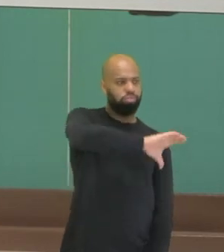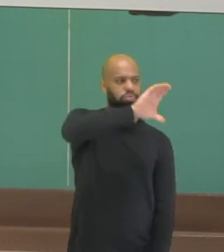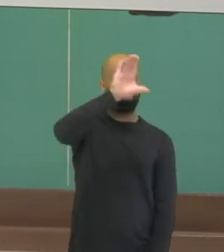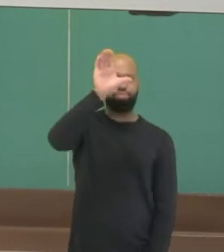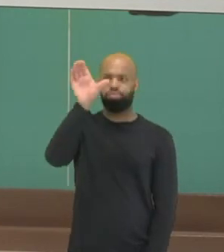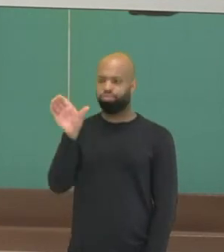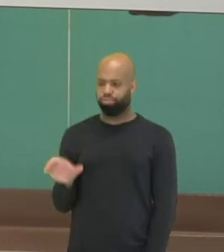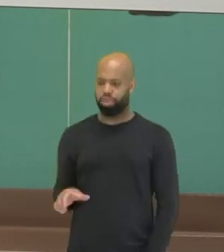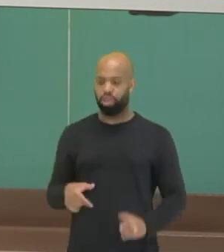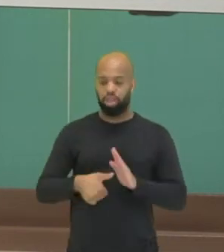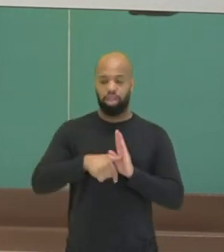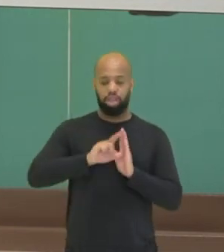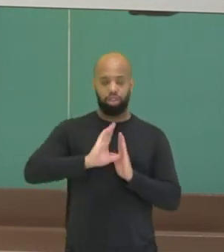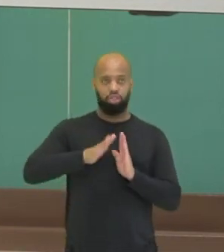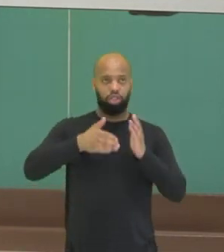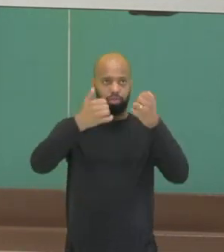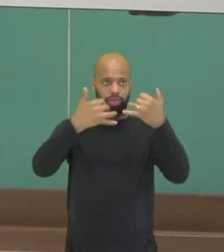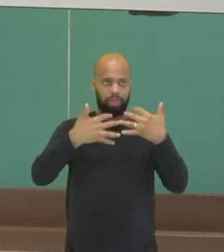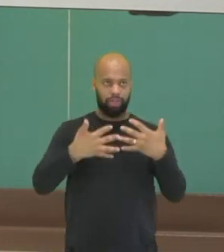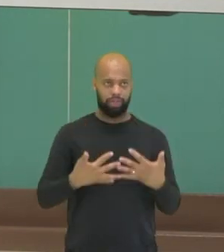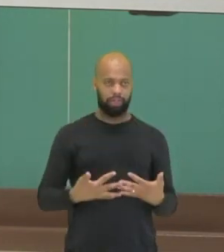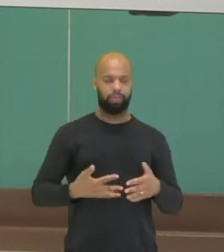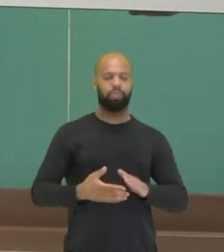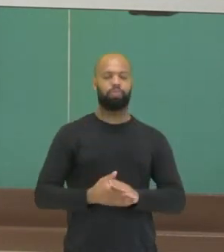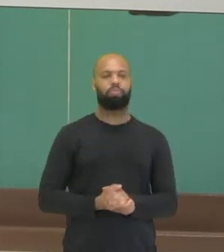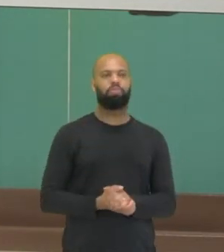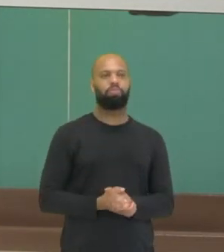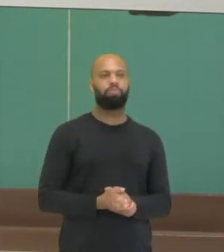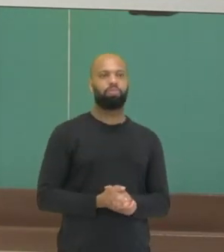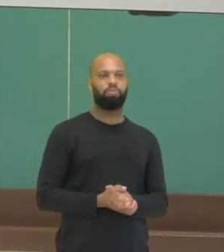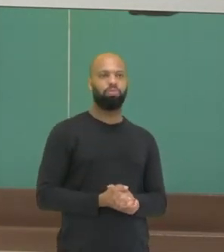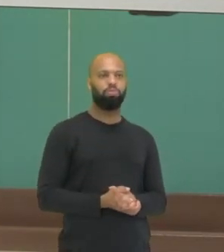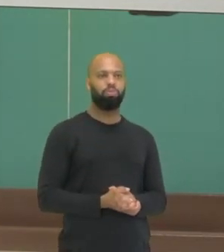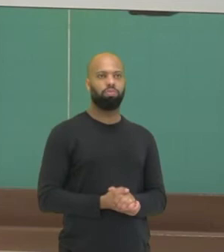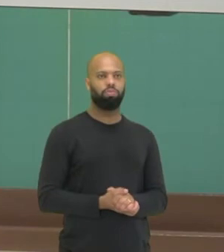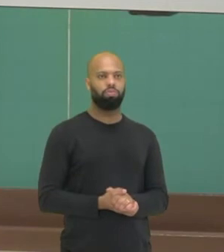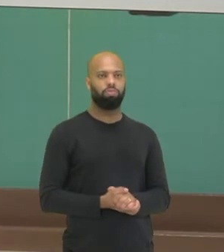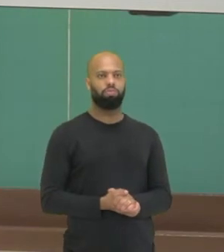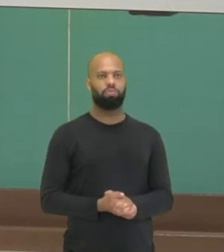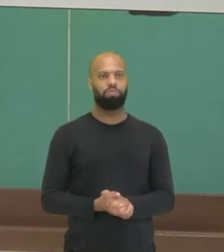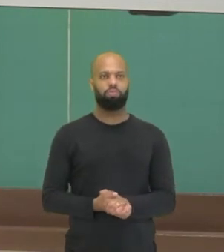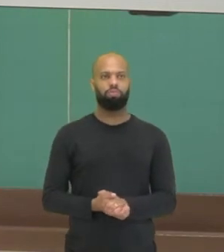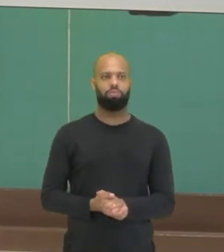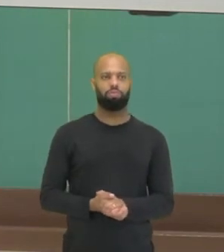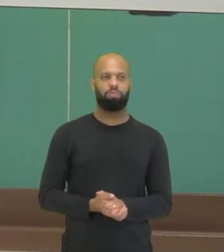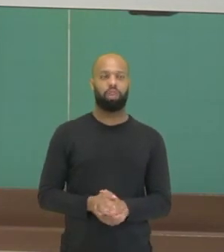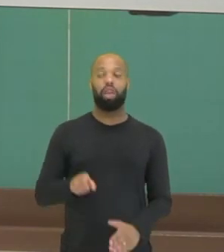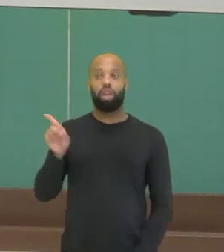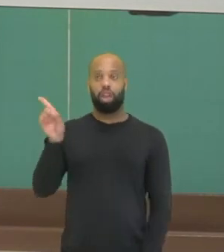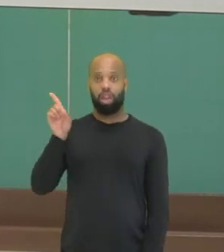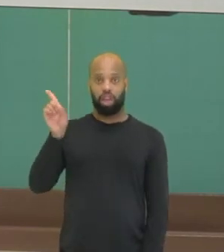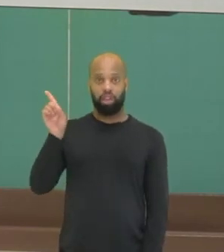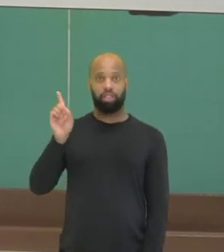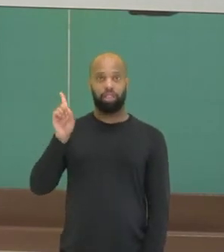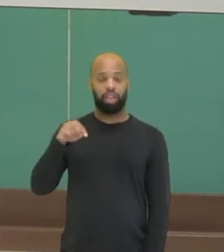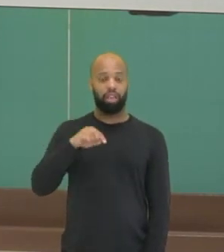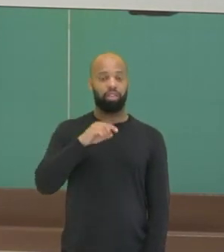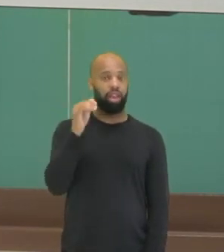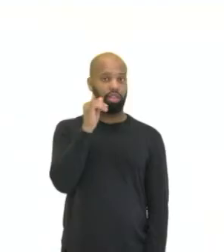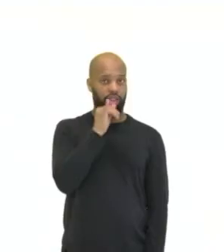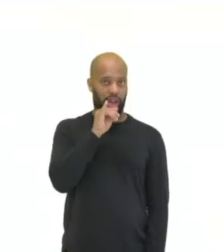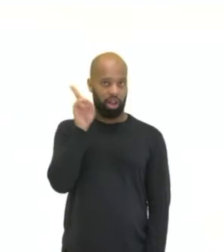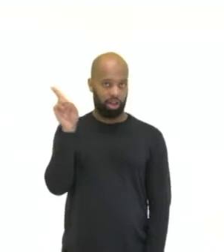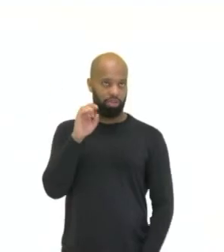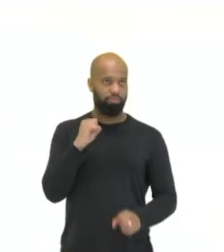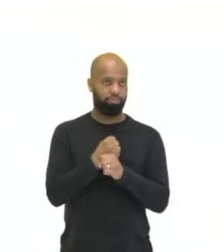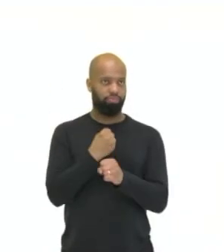também comentou. Com vocês aqui, então, o arco etrusco na cidade de Perúcia, fica na Itália, ok? Novamente, vamos resolver?